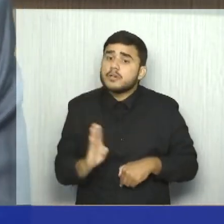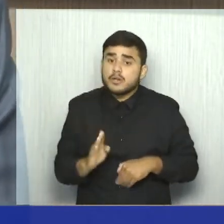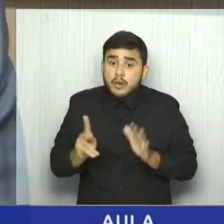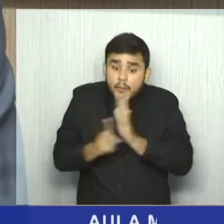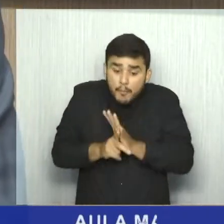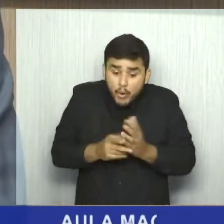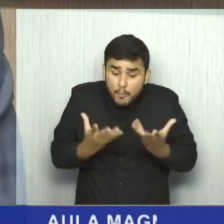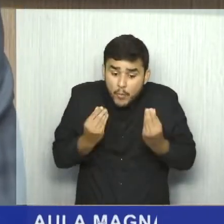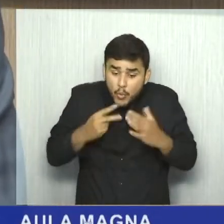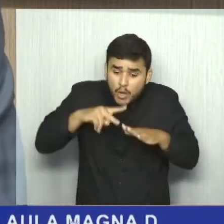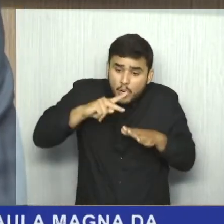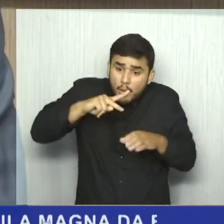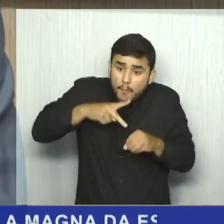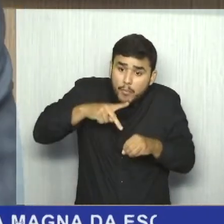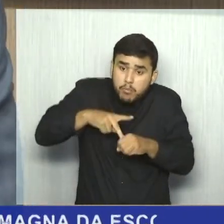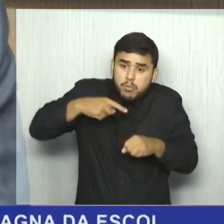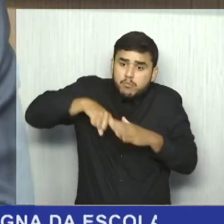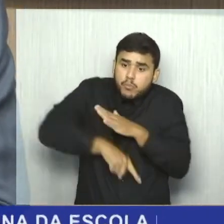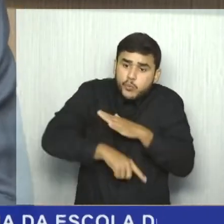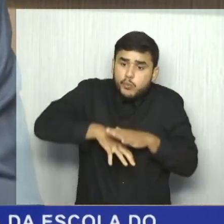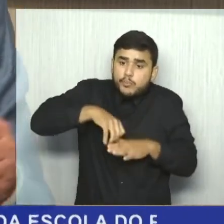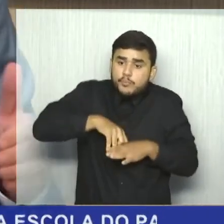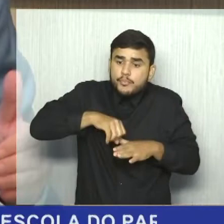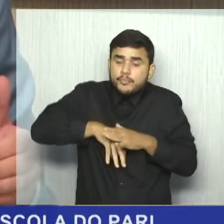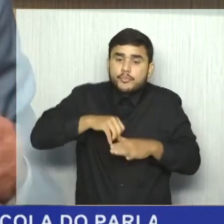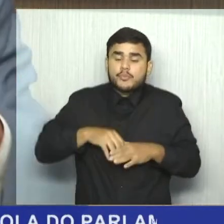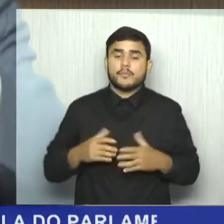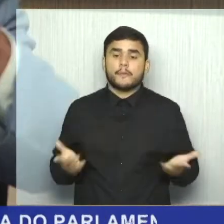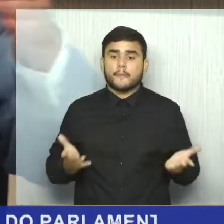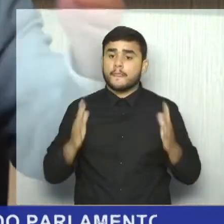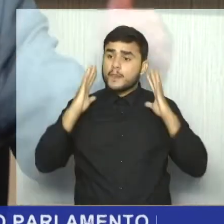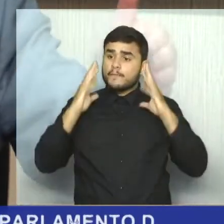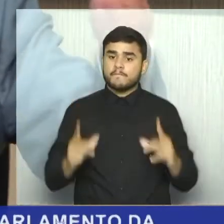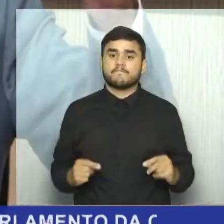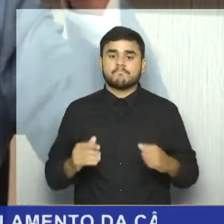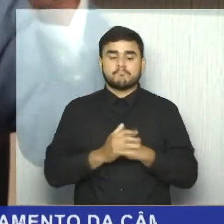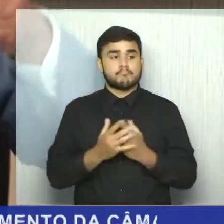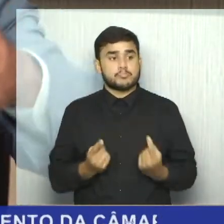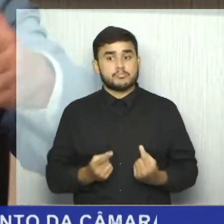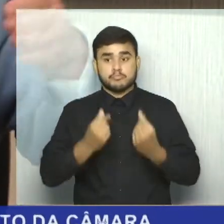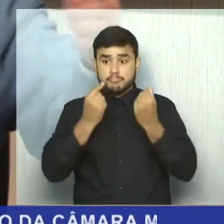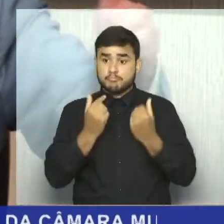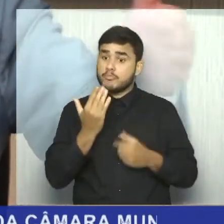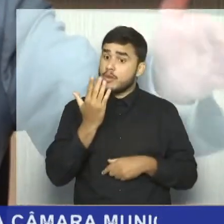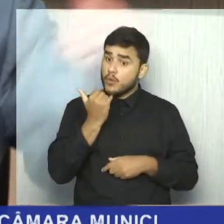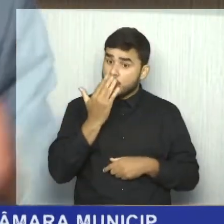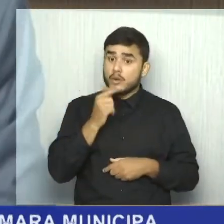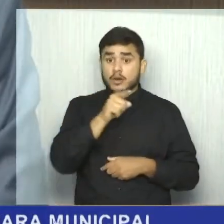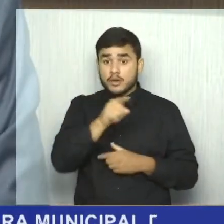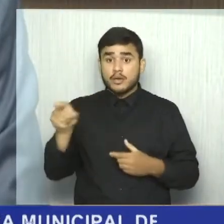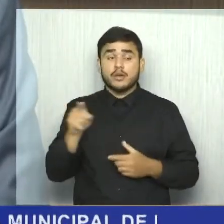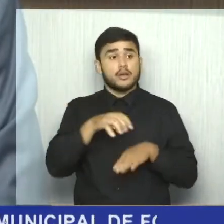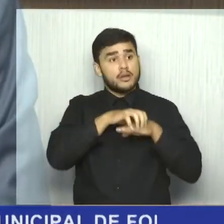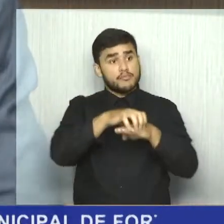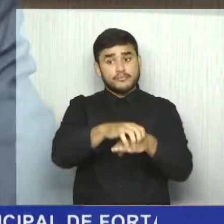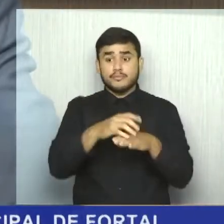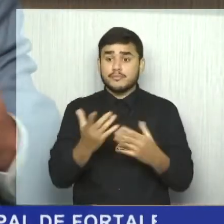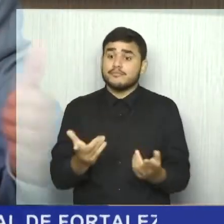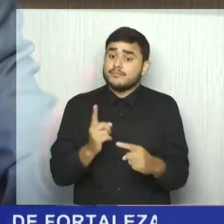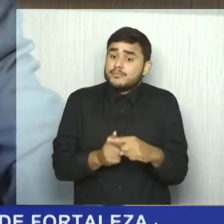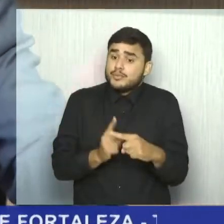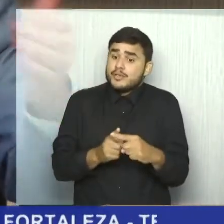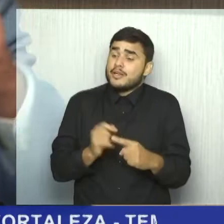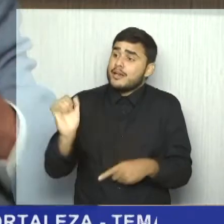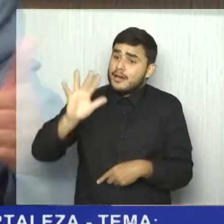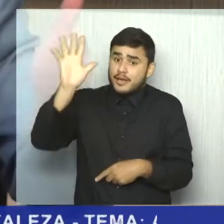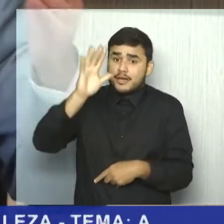sobra de petróleo. Isso está em tudo. Por exemplo, o preço da comida é todo impactado também pelo frete. E a gente está todo